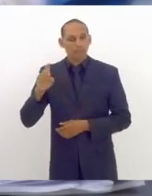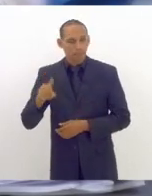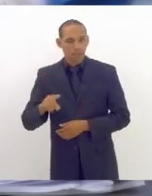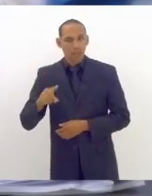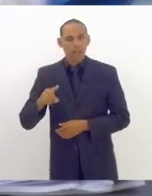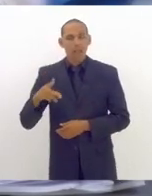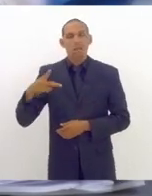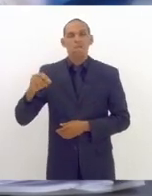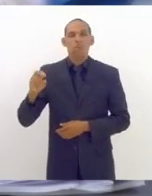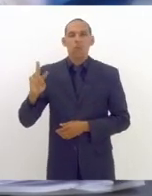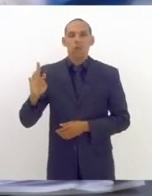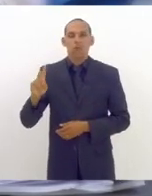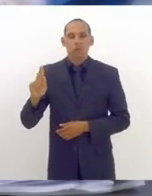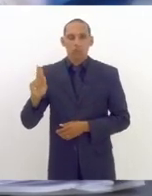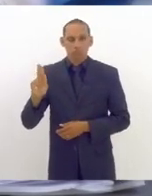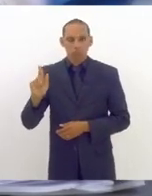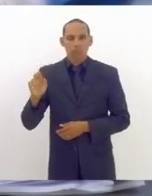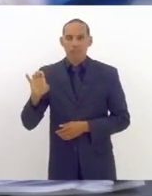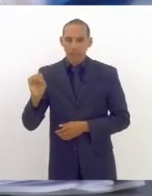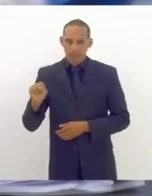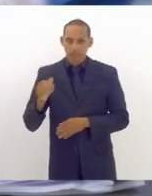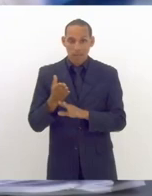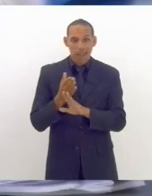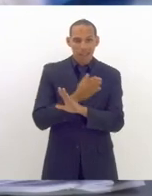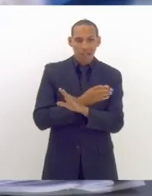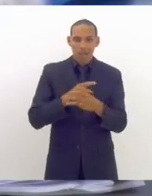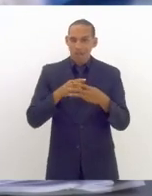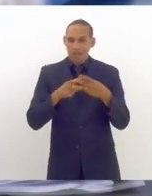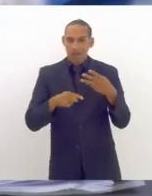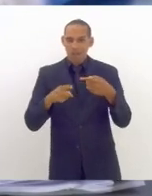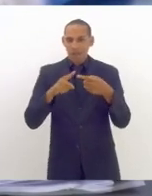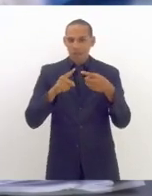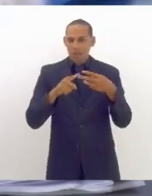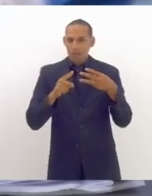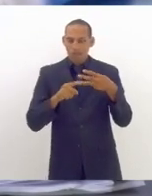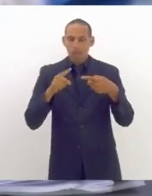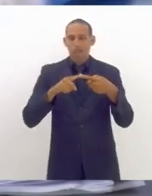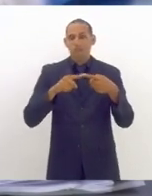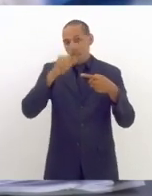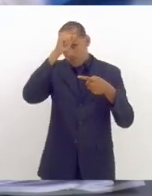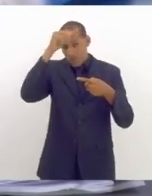olha só tem três inscritos O André é português prefeito